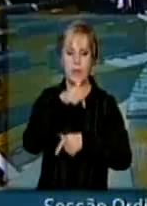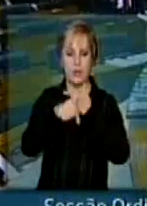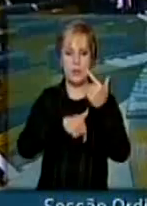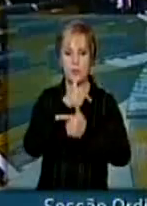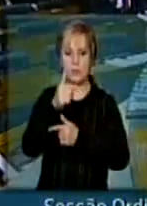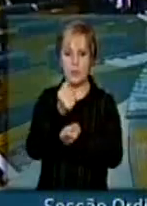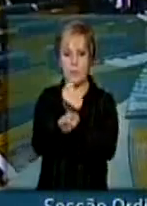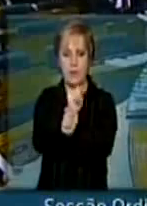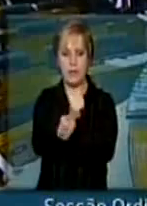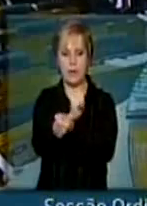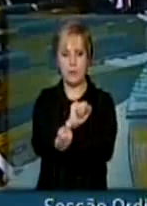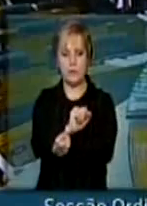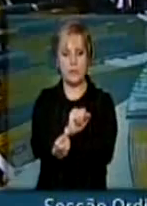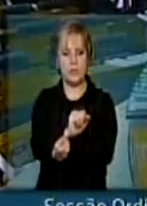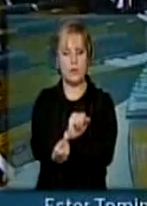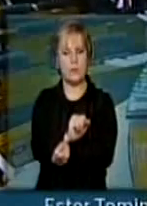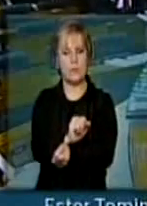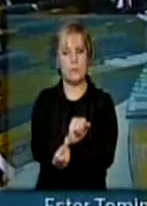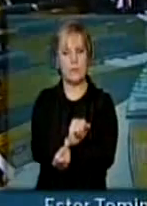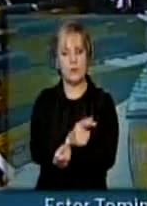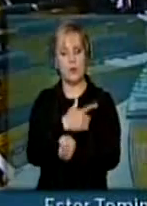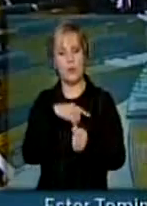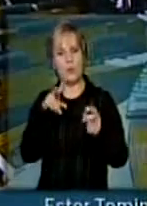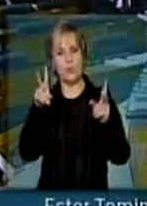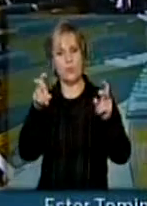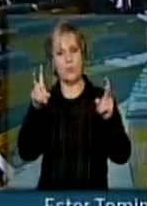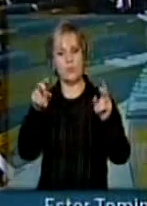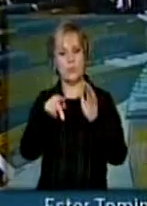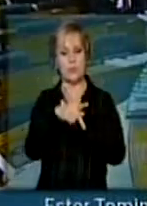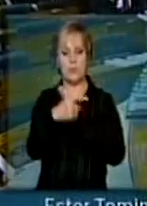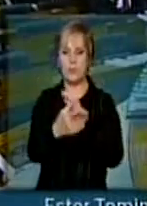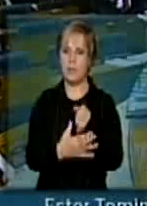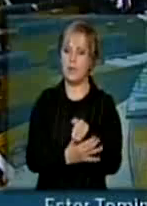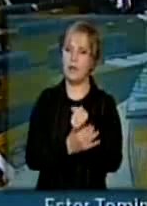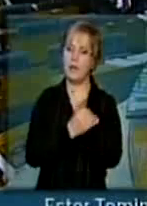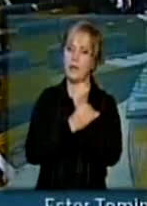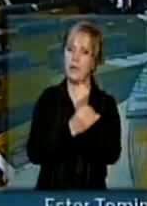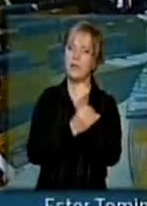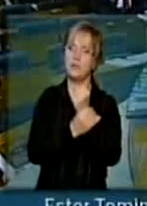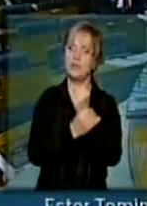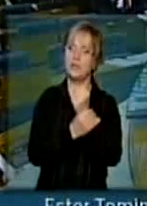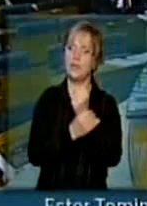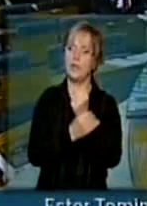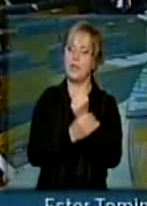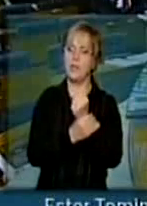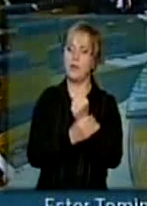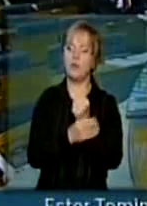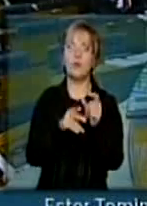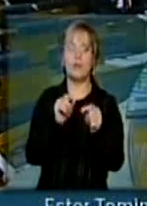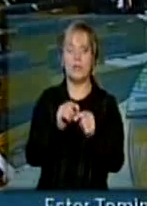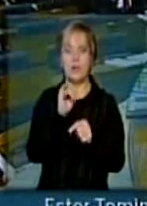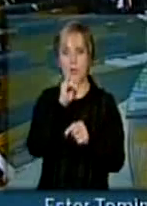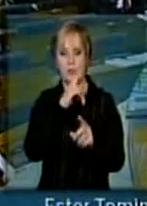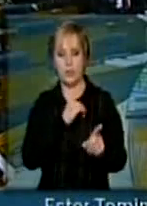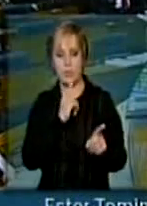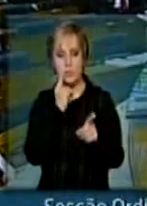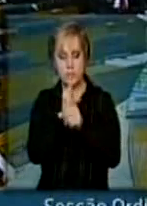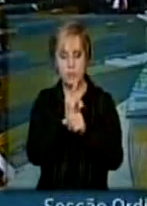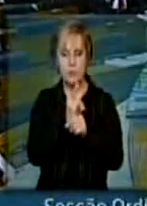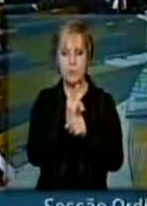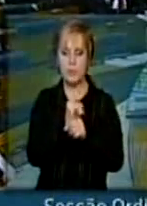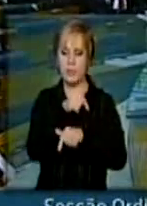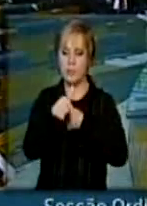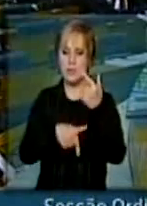escravo, cujo conteúdo é a garantia de que, em constatando a existência do